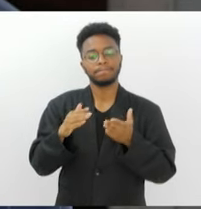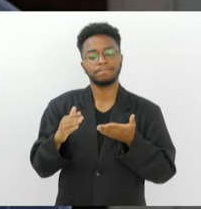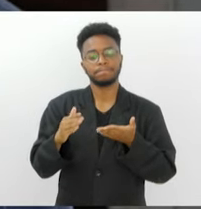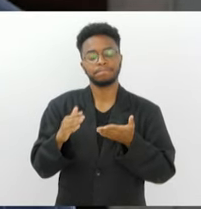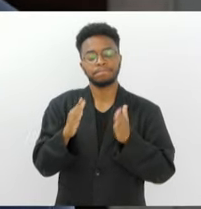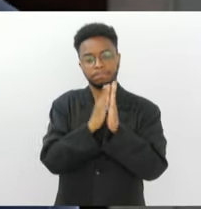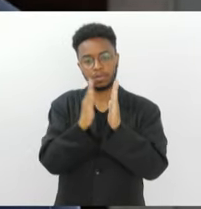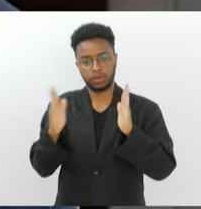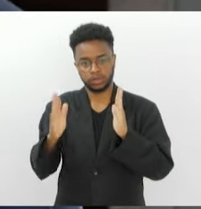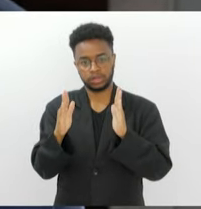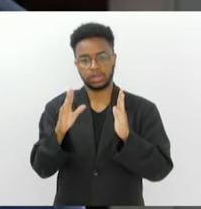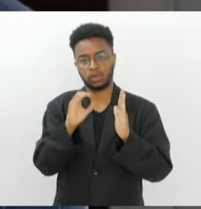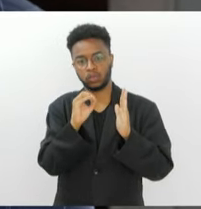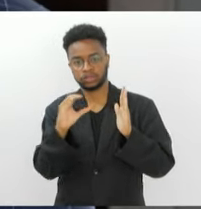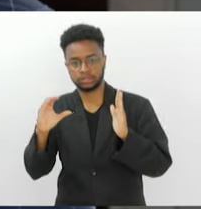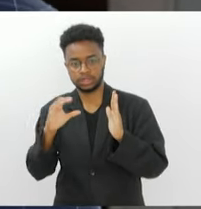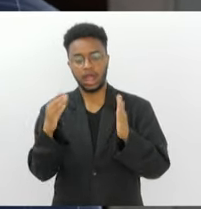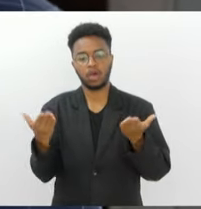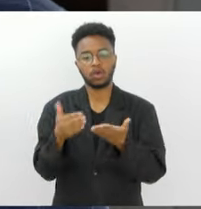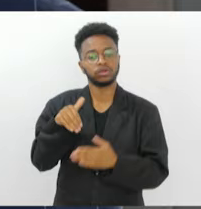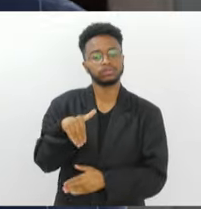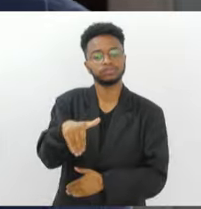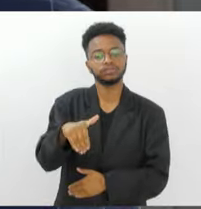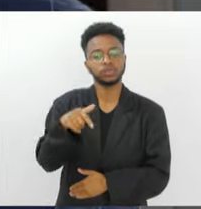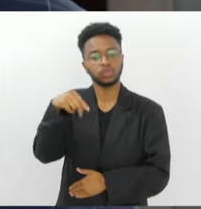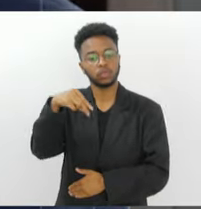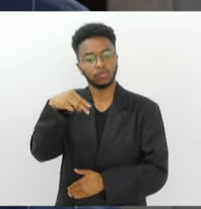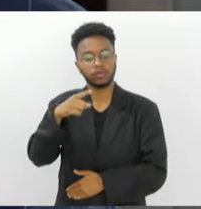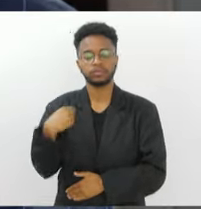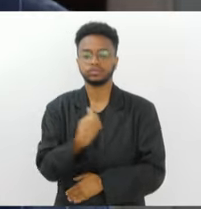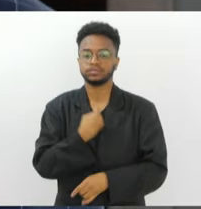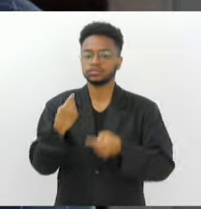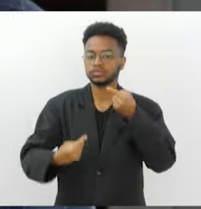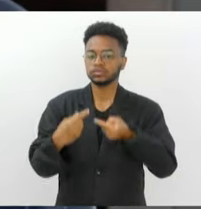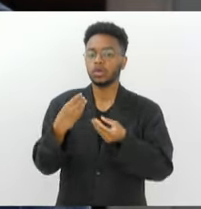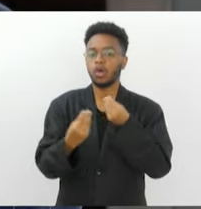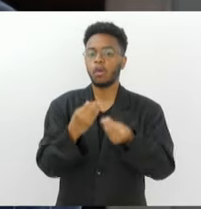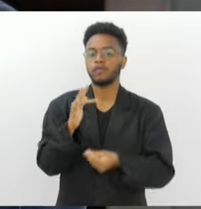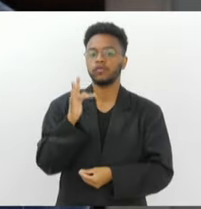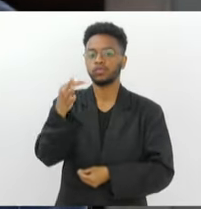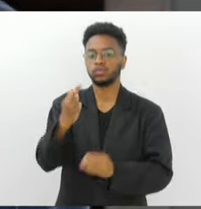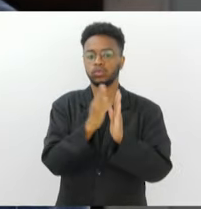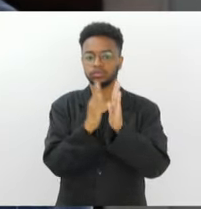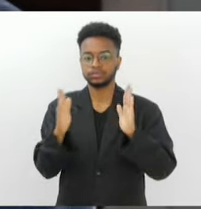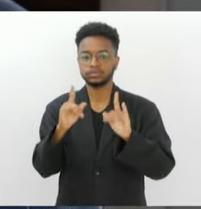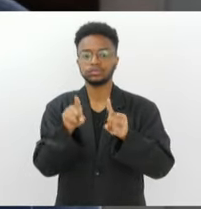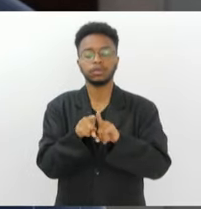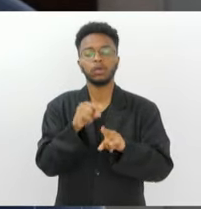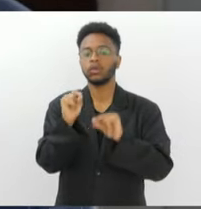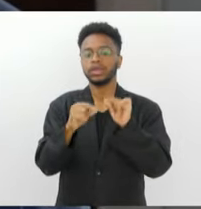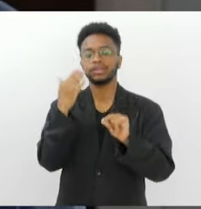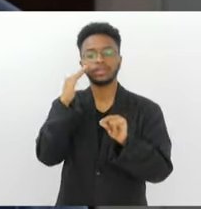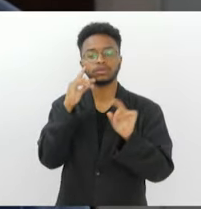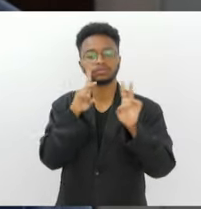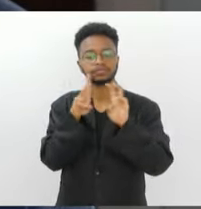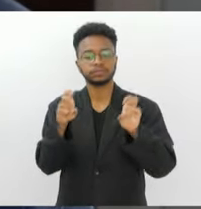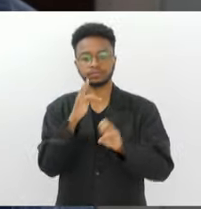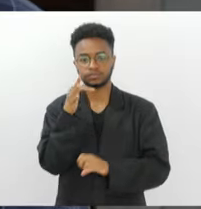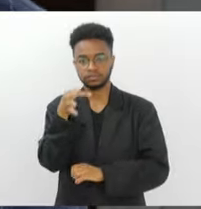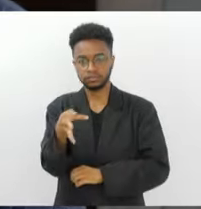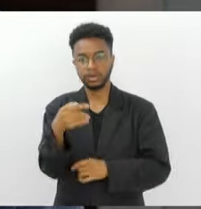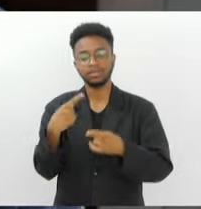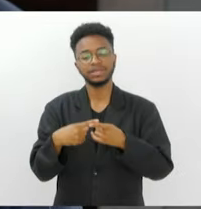e haverá uma reunião agora, em novembro, onde vamos discutir o futuro das bibliotecas e o que a gente entende por esse futuro. Um futuro sempre